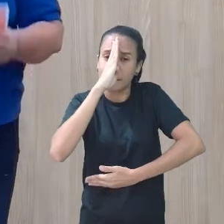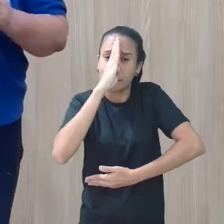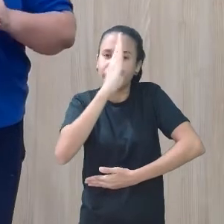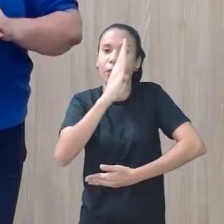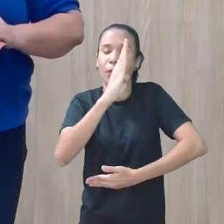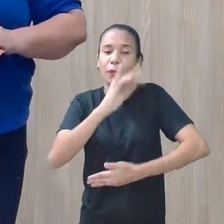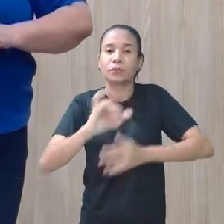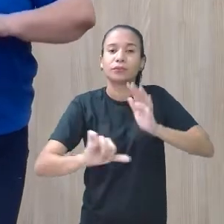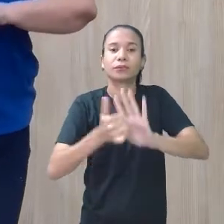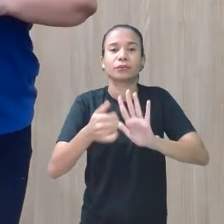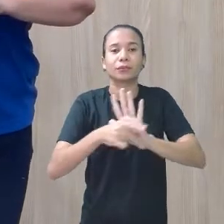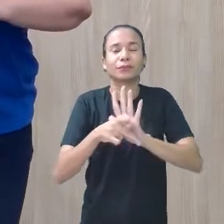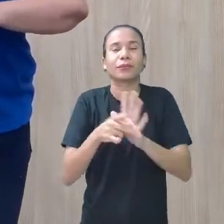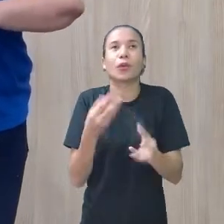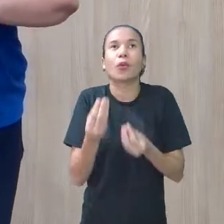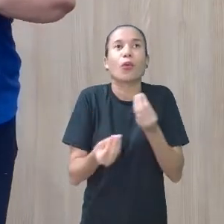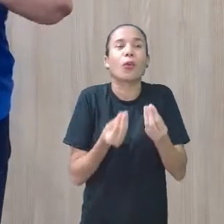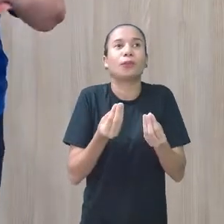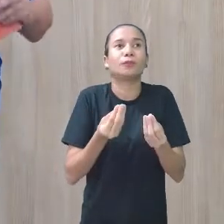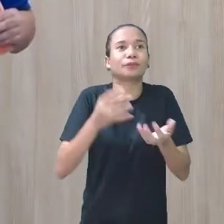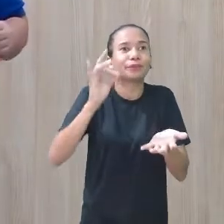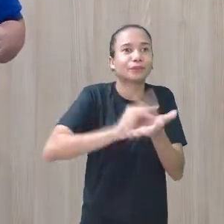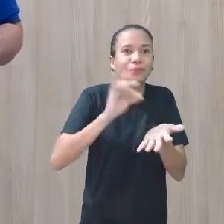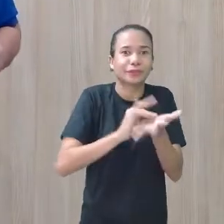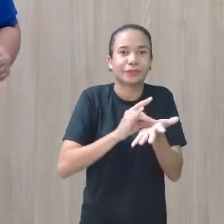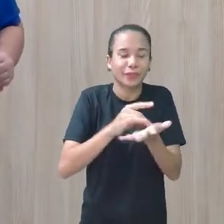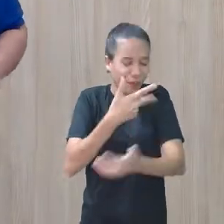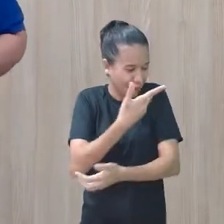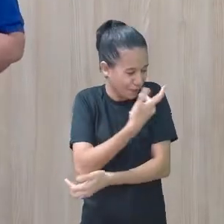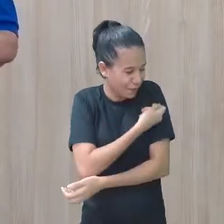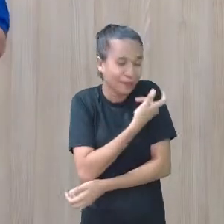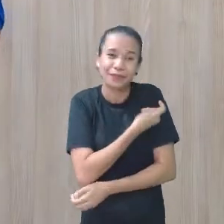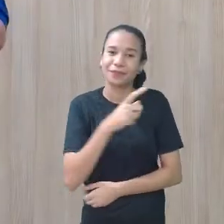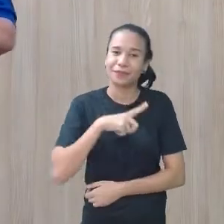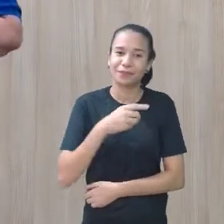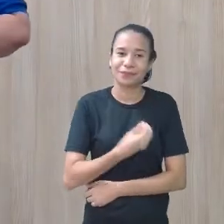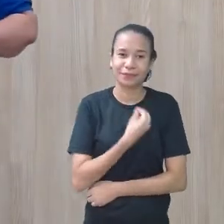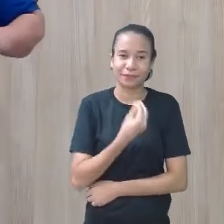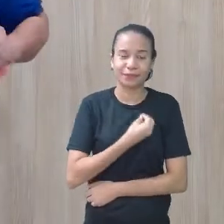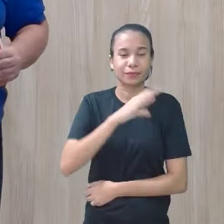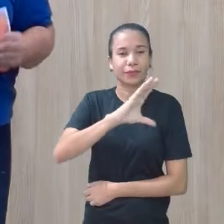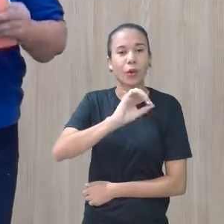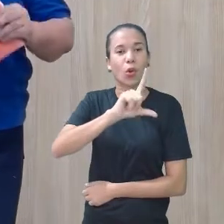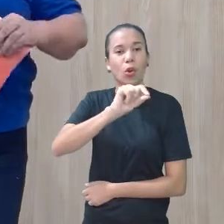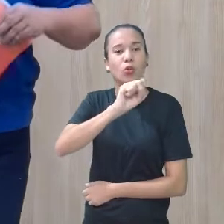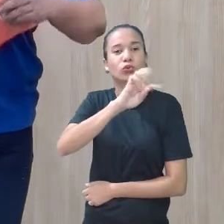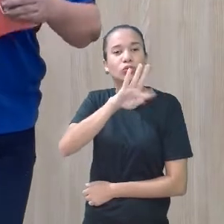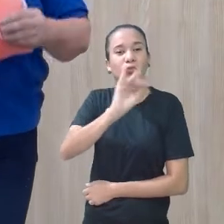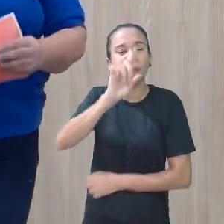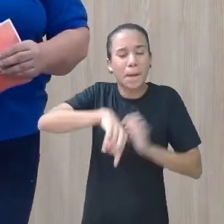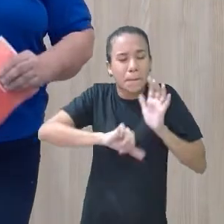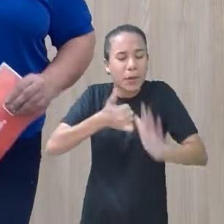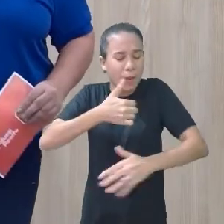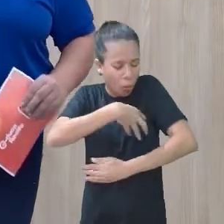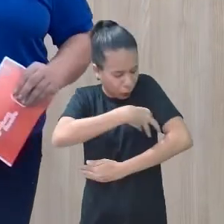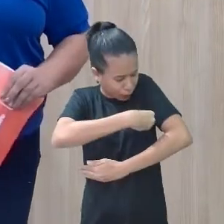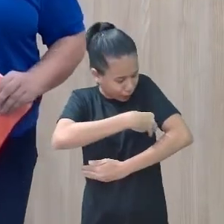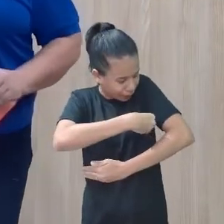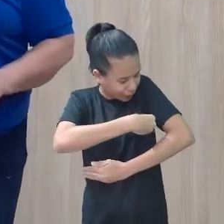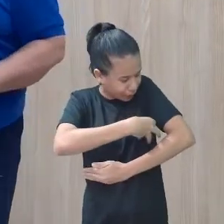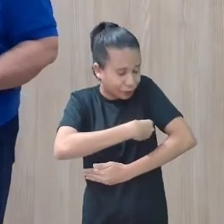principalmente, que é como se fosse uma verdadeira vacina aí. A questão do colostro, que seria aquele primeiro